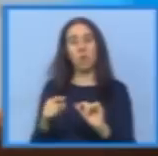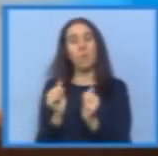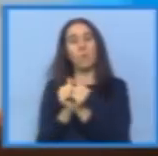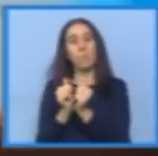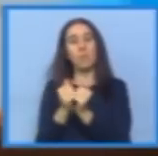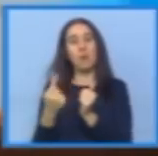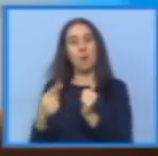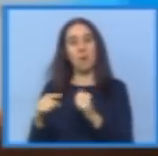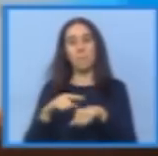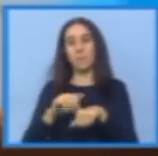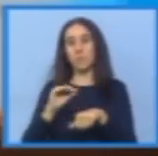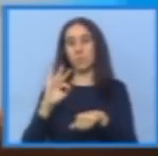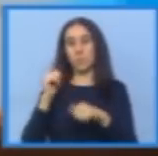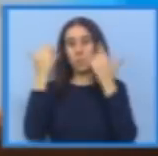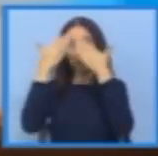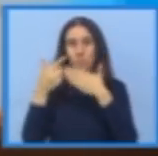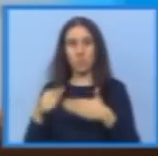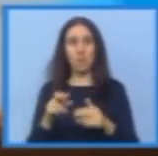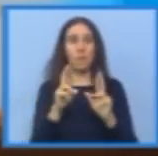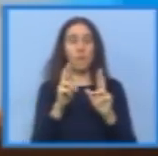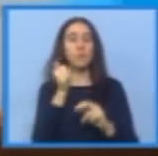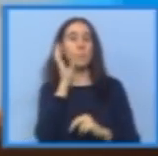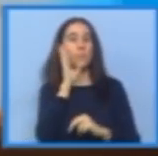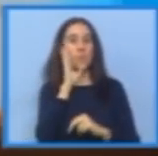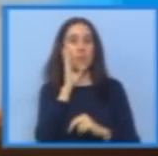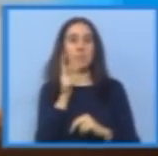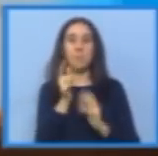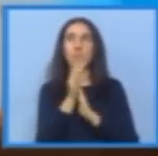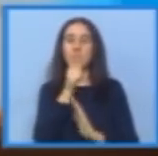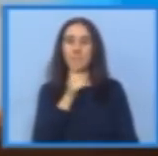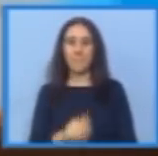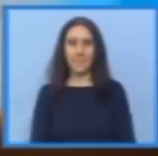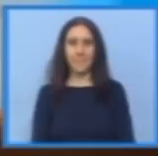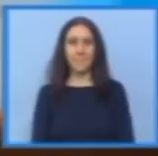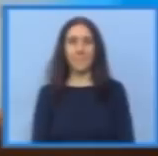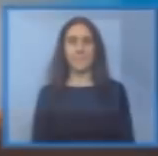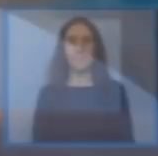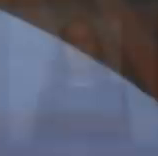fazemos companhia pelas 22h45. Votos de boa tarde. Até amanhã, se Deus quiser.